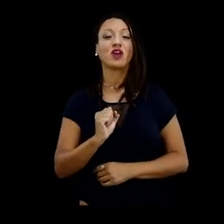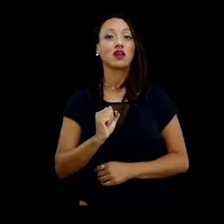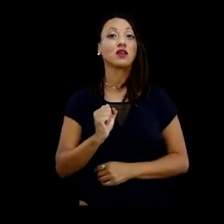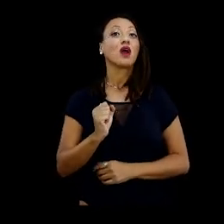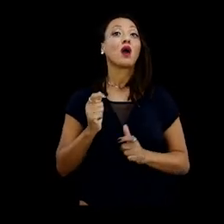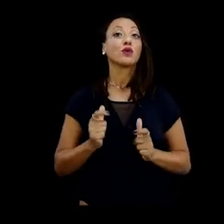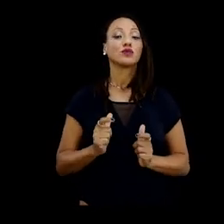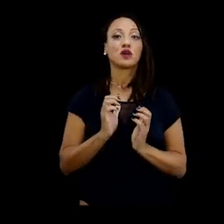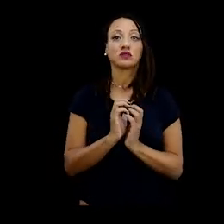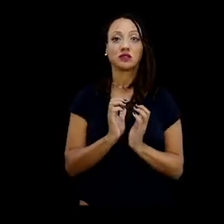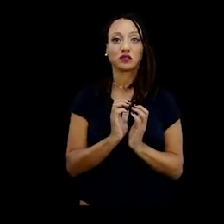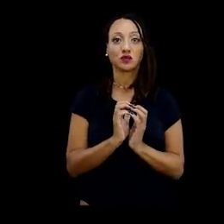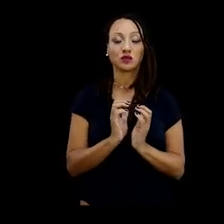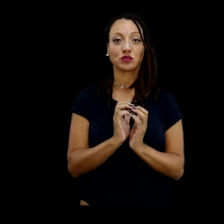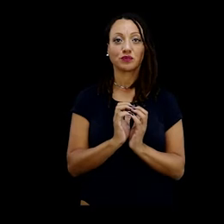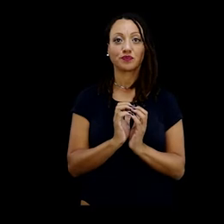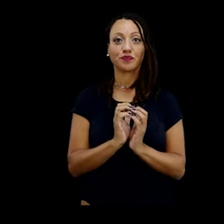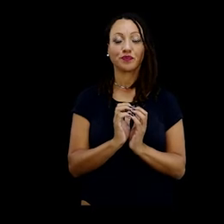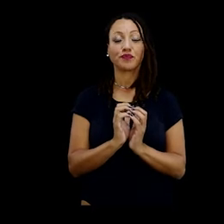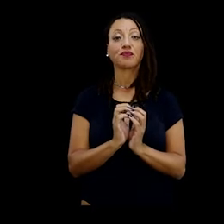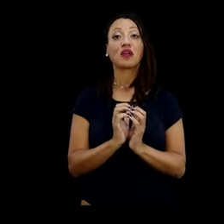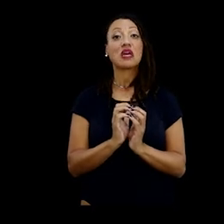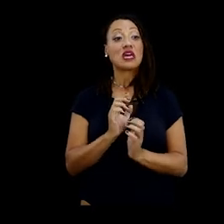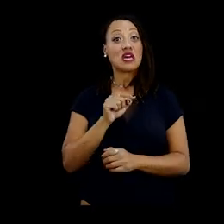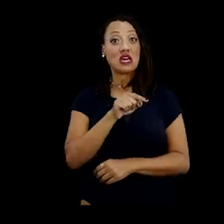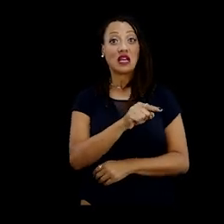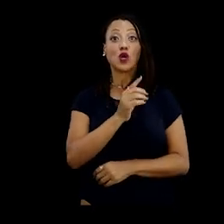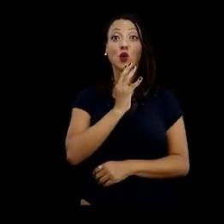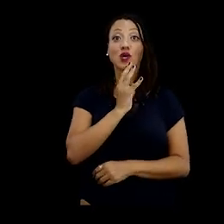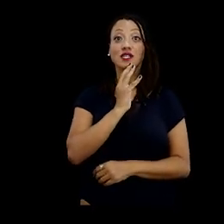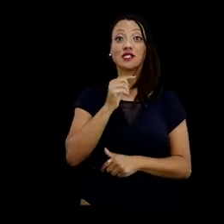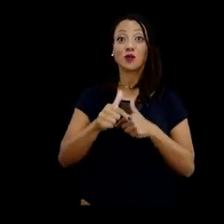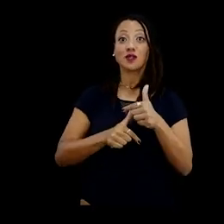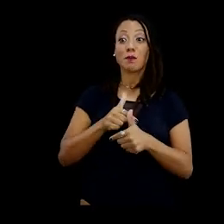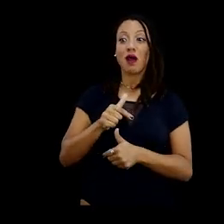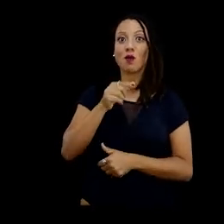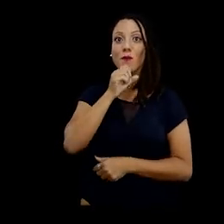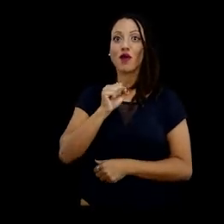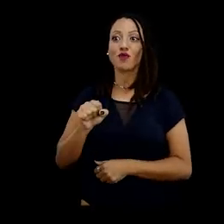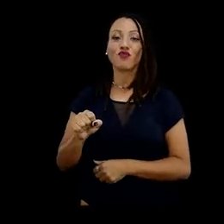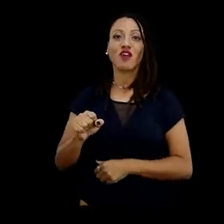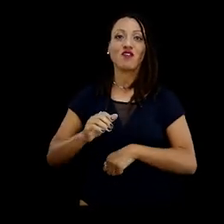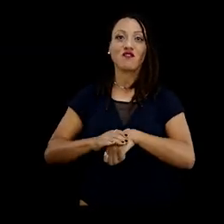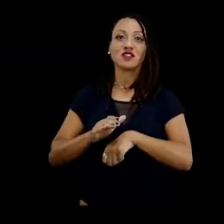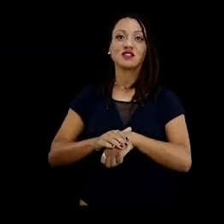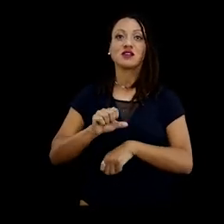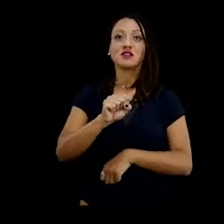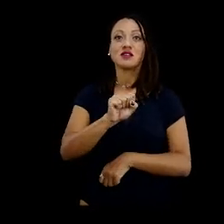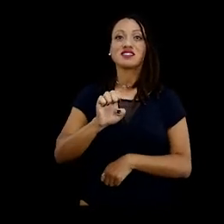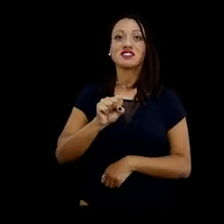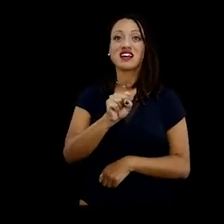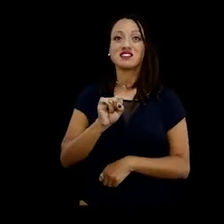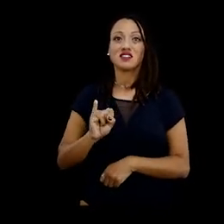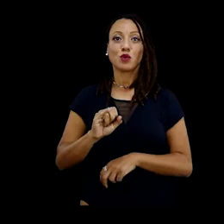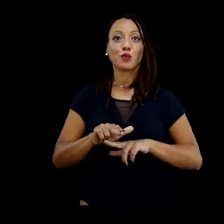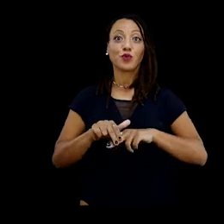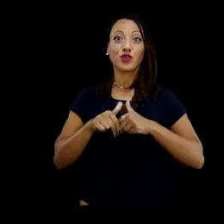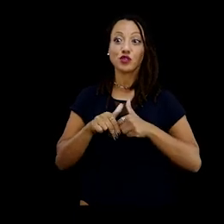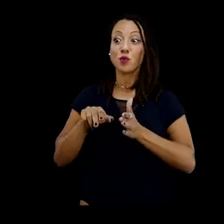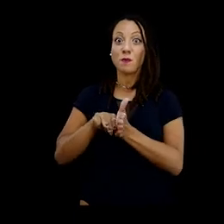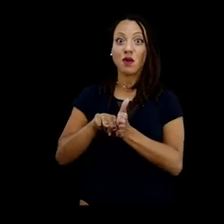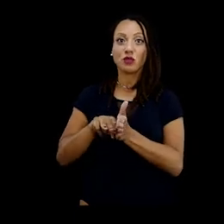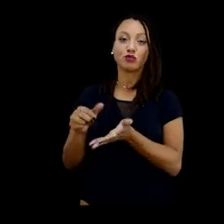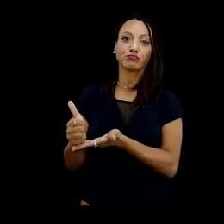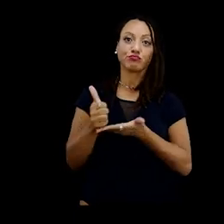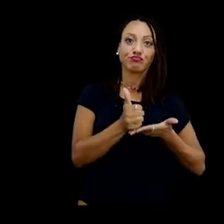Recife, e visto o trabalho que ele fazia no SESI, portanto, esse método foi trazido.